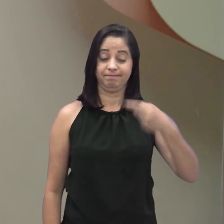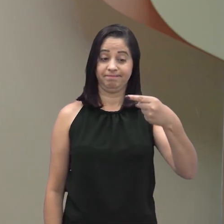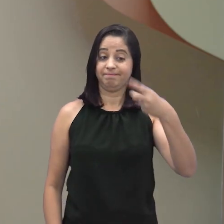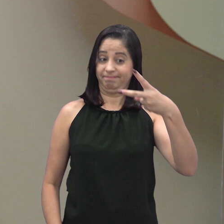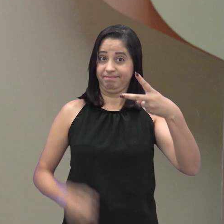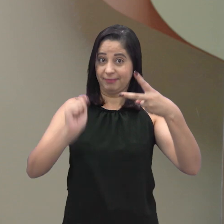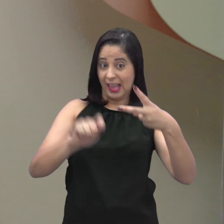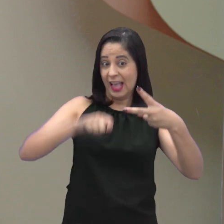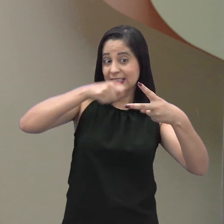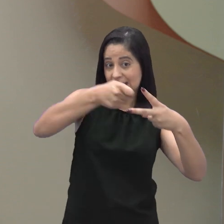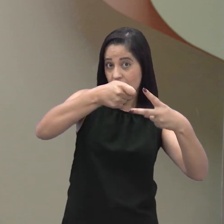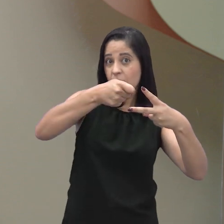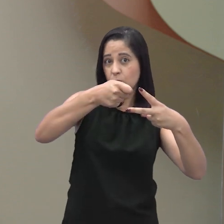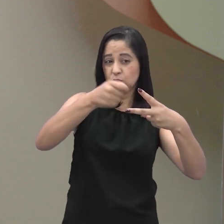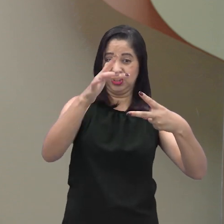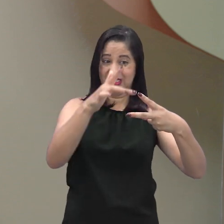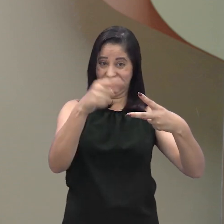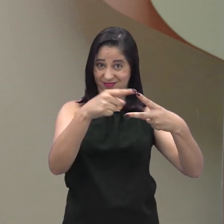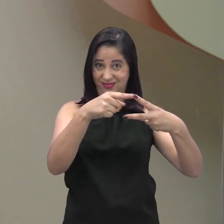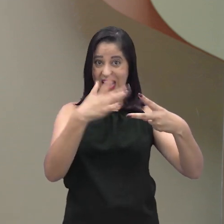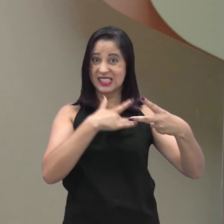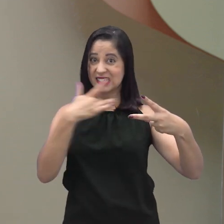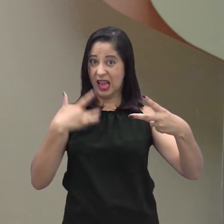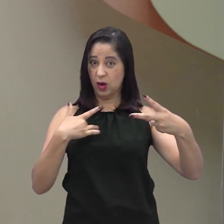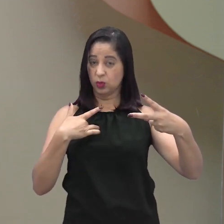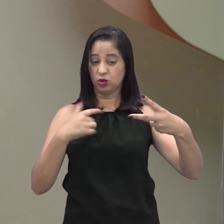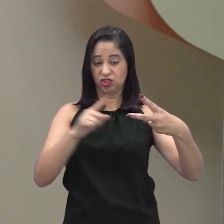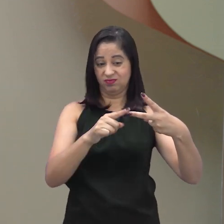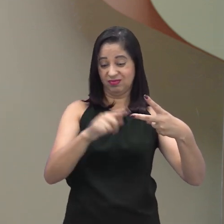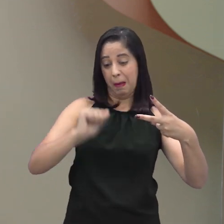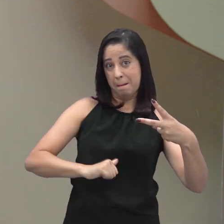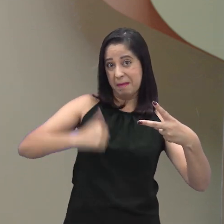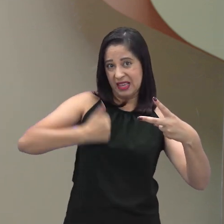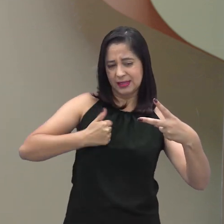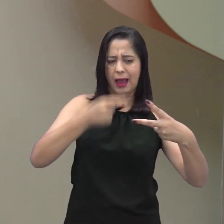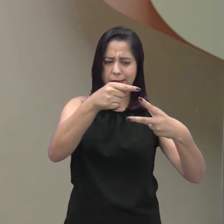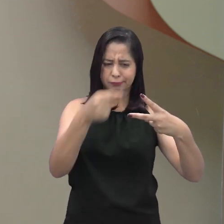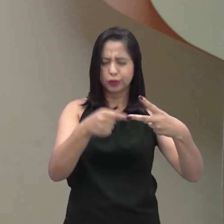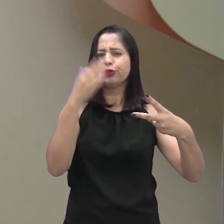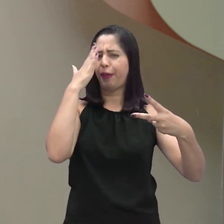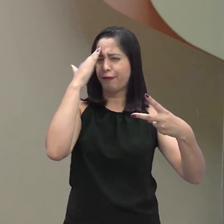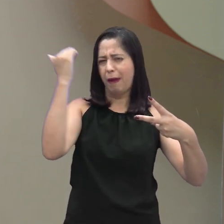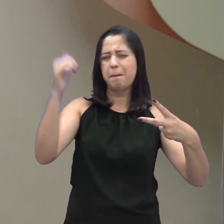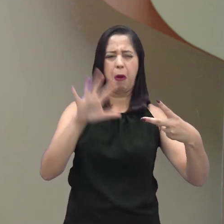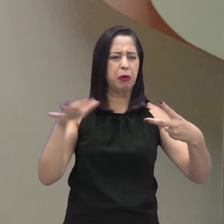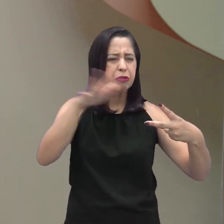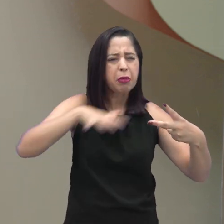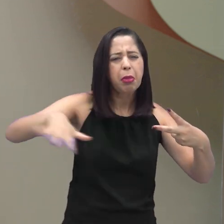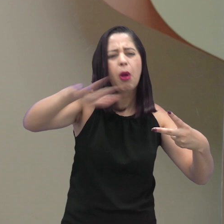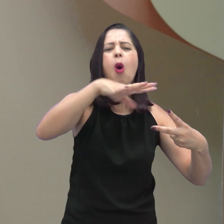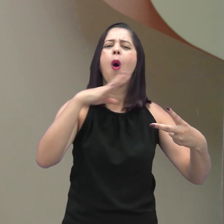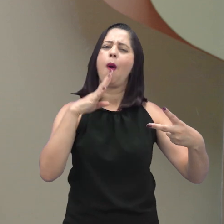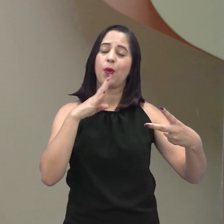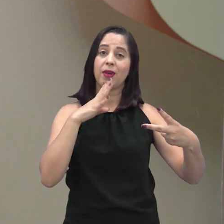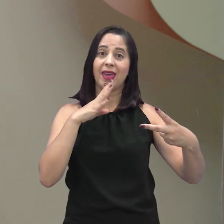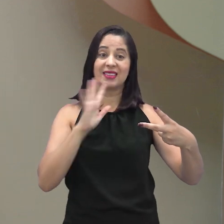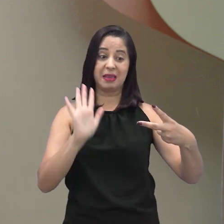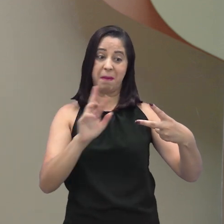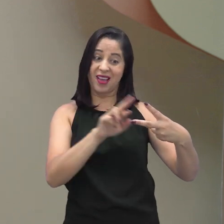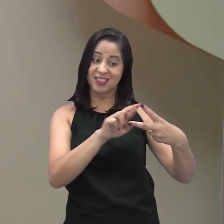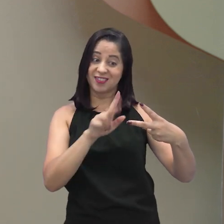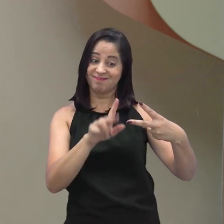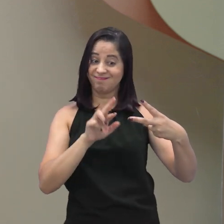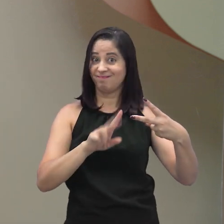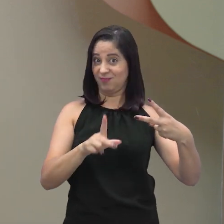saúde e bem-estar, palavras que ganharam notoriedade principalmente nos últimos anos, né? Elas têm conceitos diferentes, mas